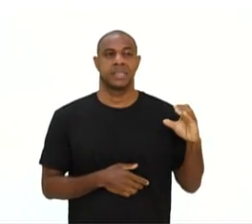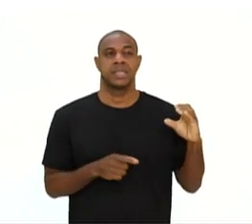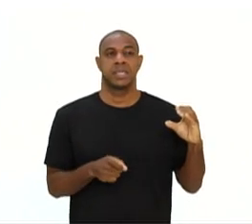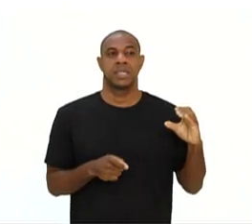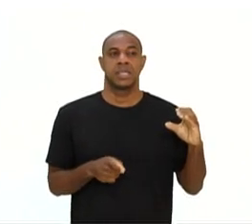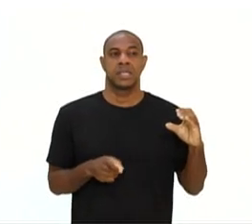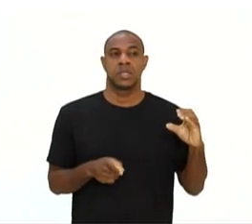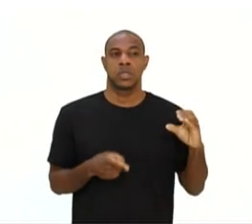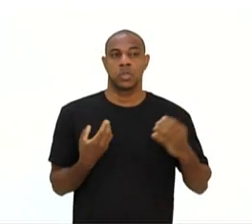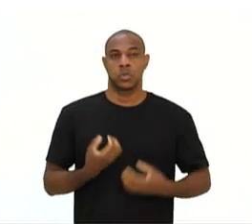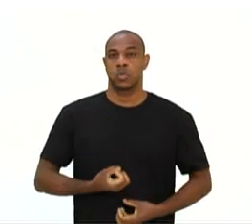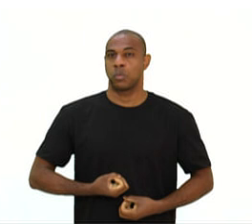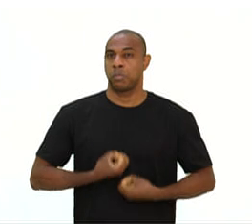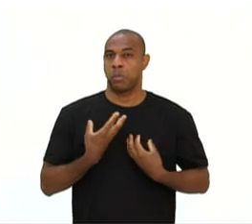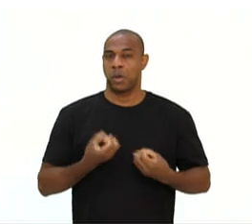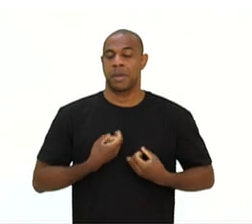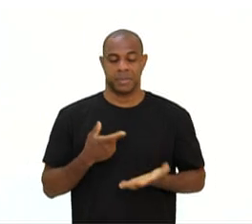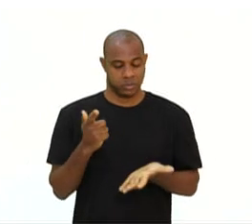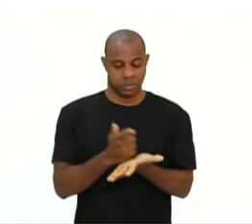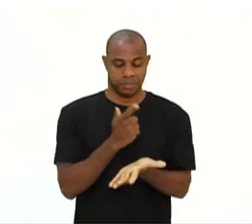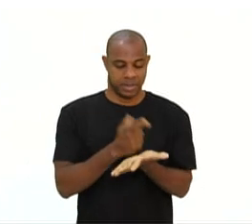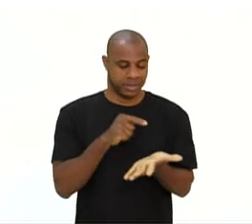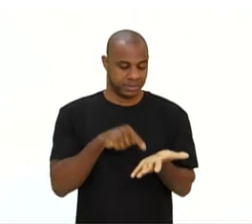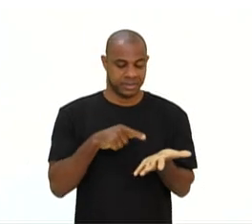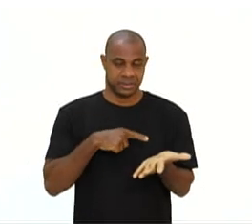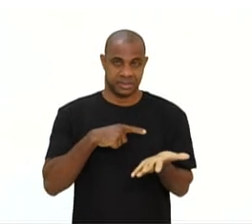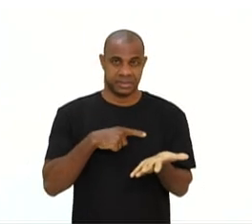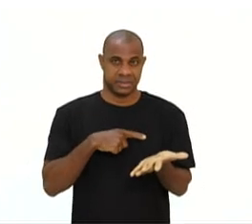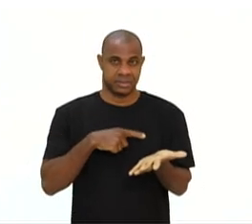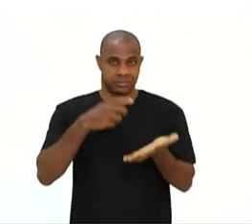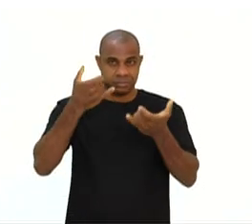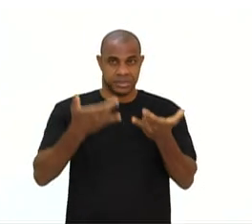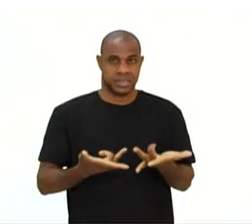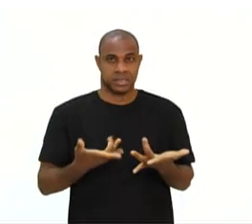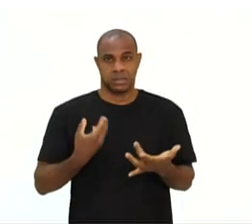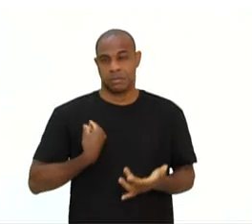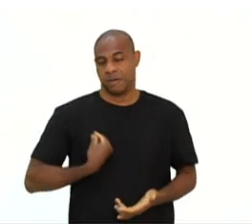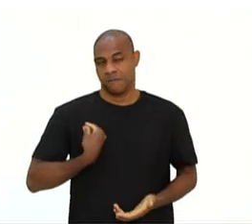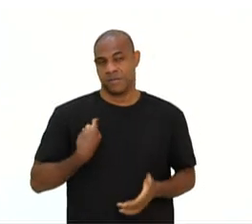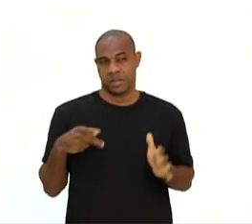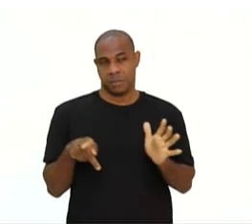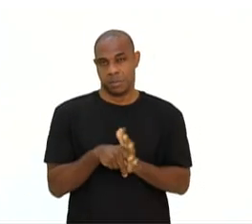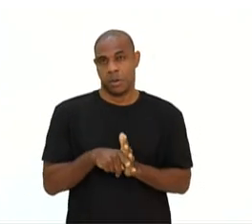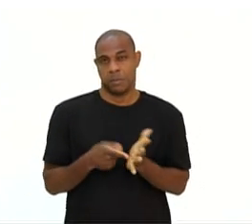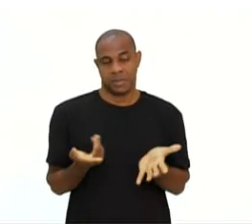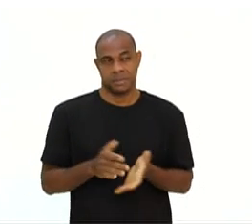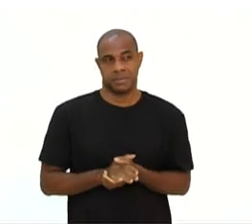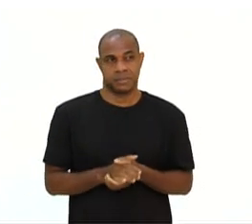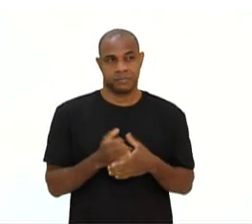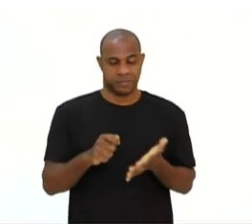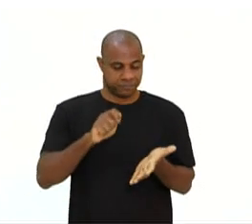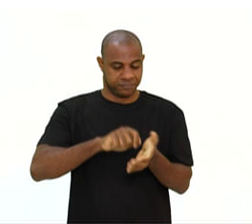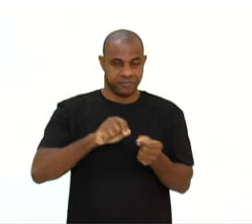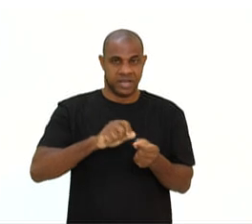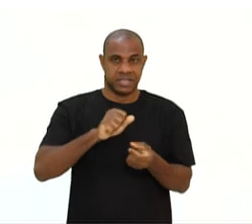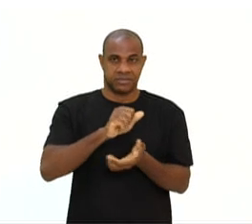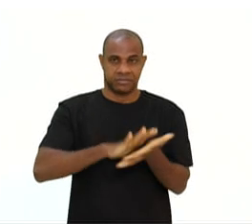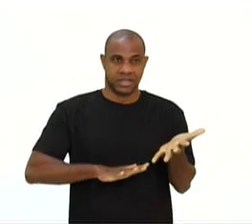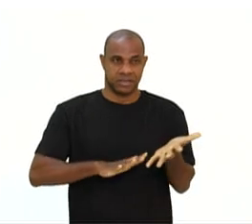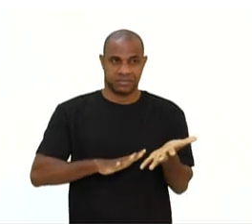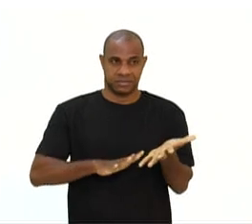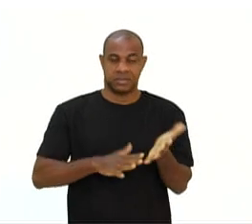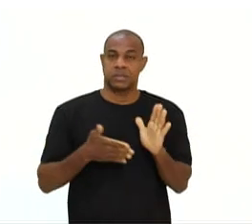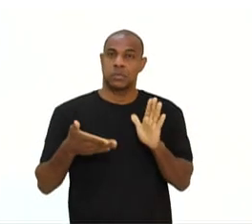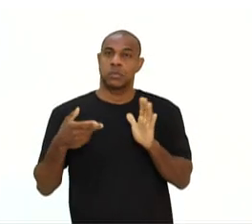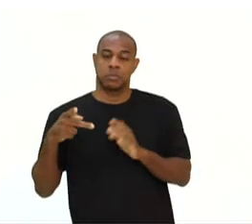no poema ou na página que ele tem que escrever, ele fala sobre ele. Então, ele faz a atividade que é proposto